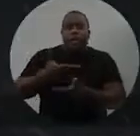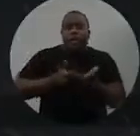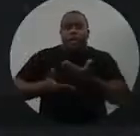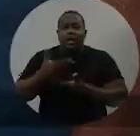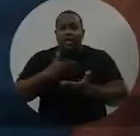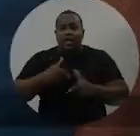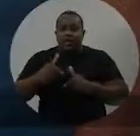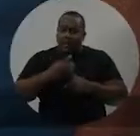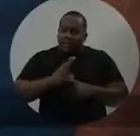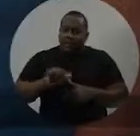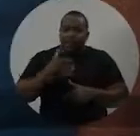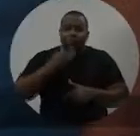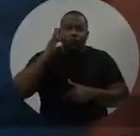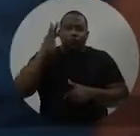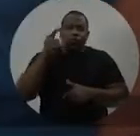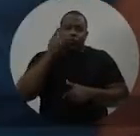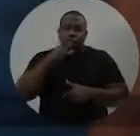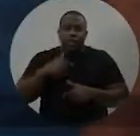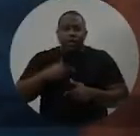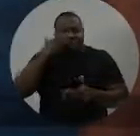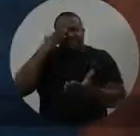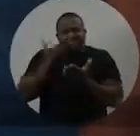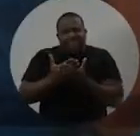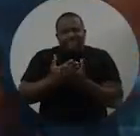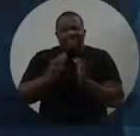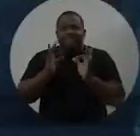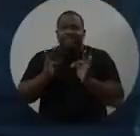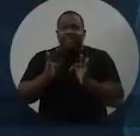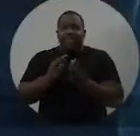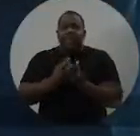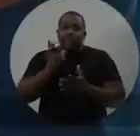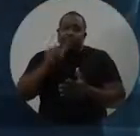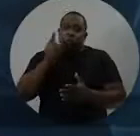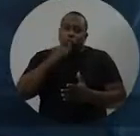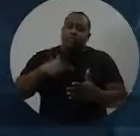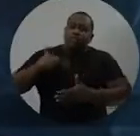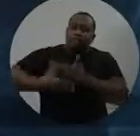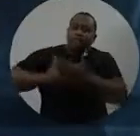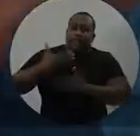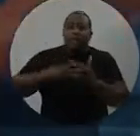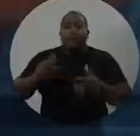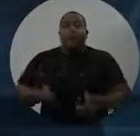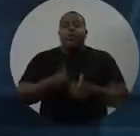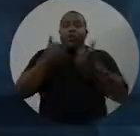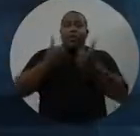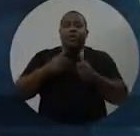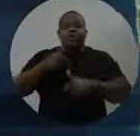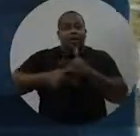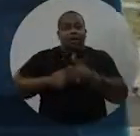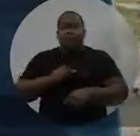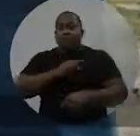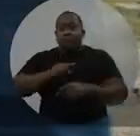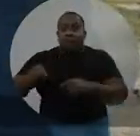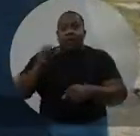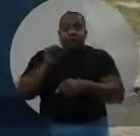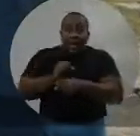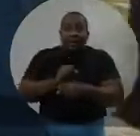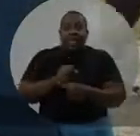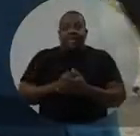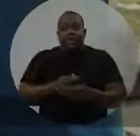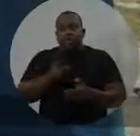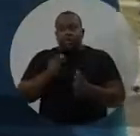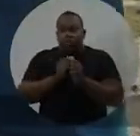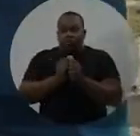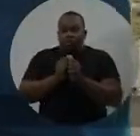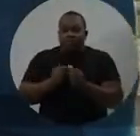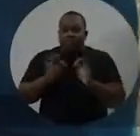que já chegou. Eu acredito que a tendência é a gente avançar ainda mais, melhorar ainda mais. O trabalho não pode parar. Então eu conto com o senhor para